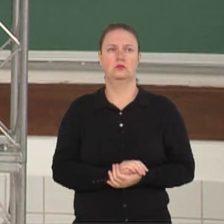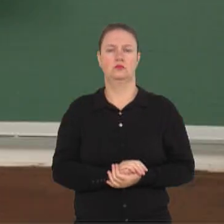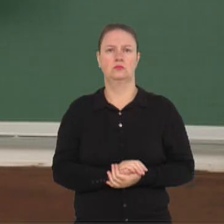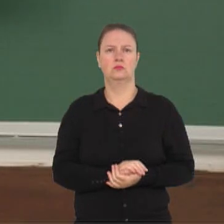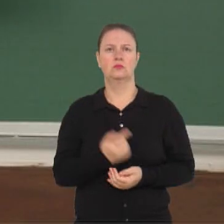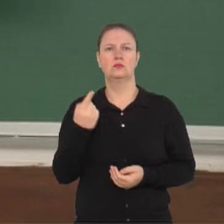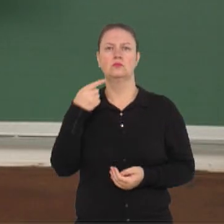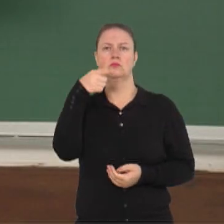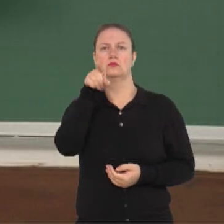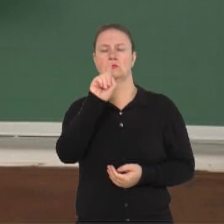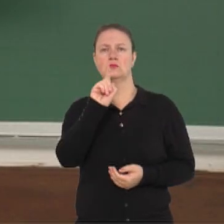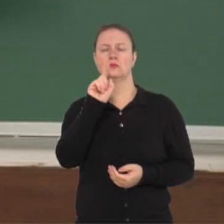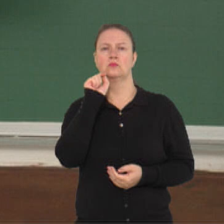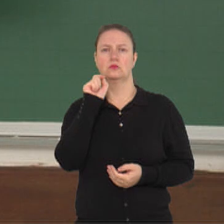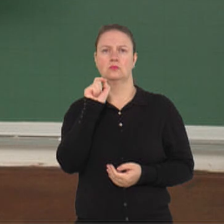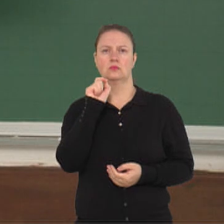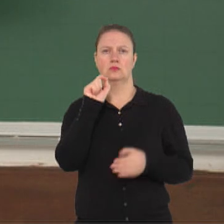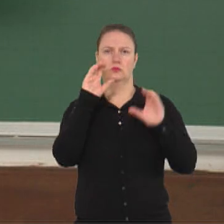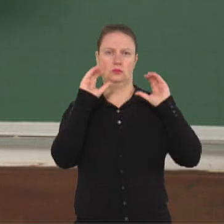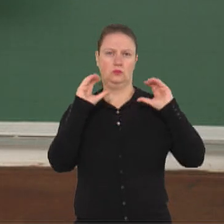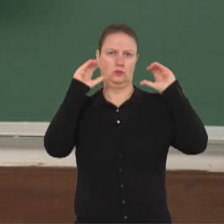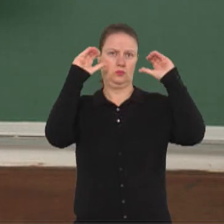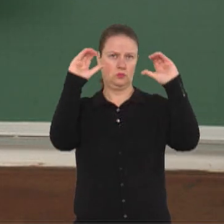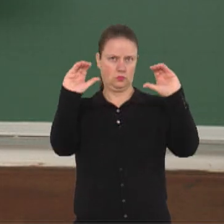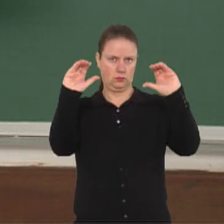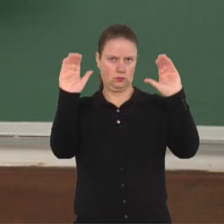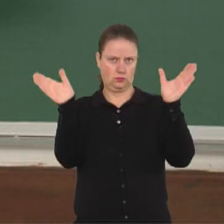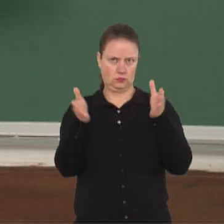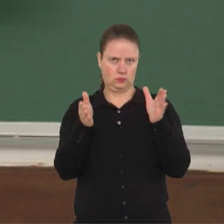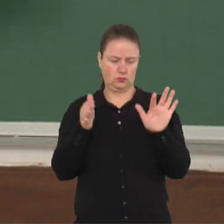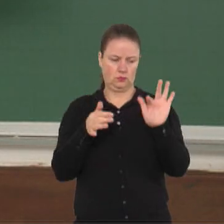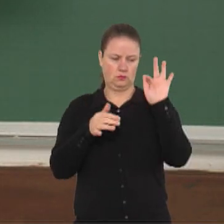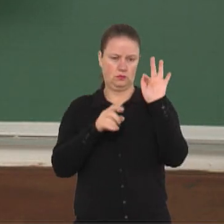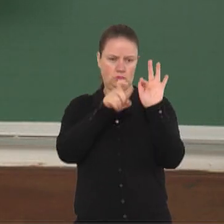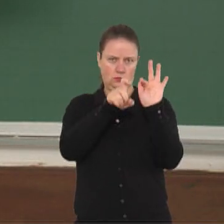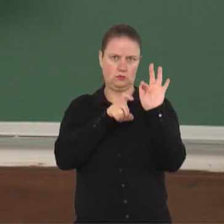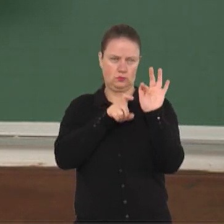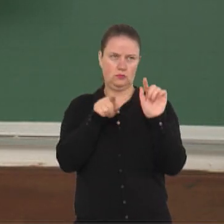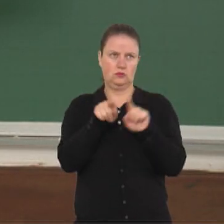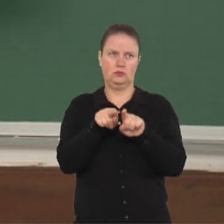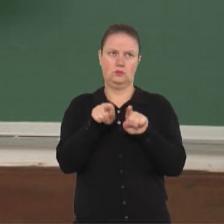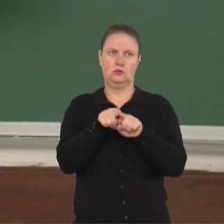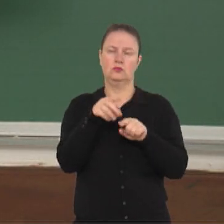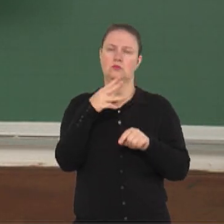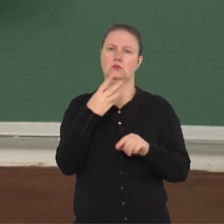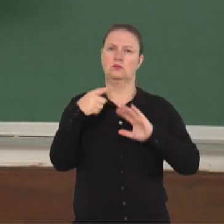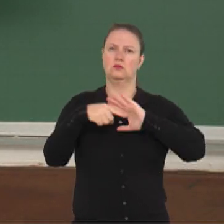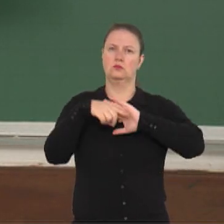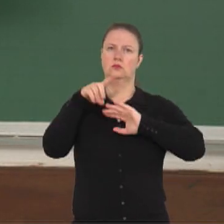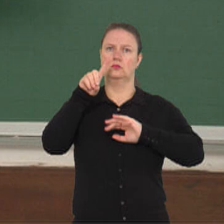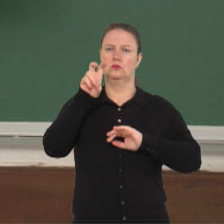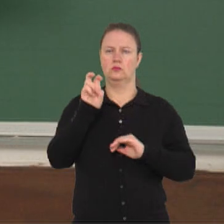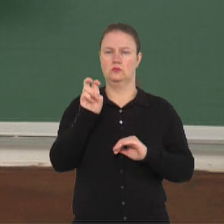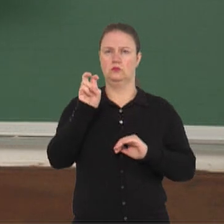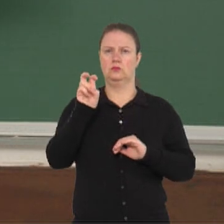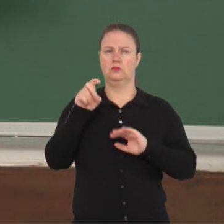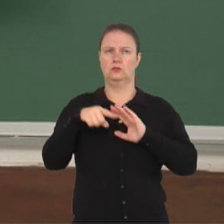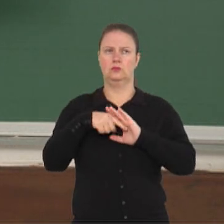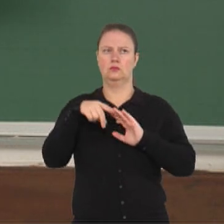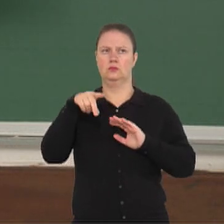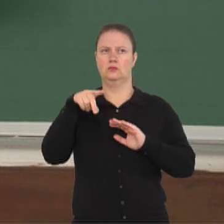Olha a última função. f de x igual a 3 menos 5x ao